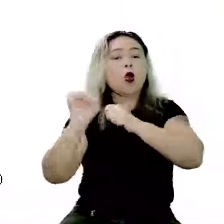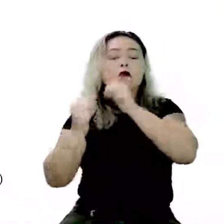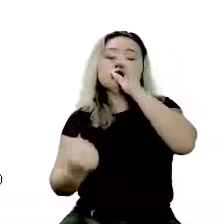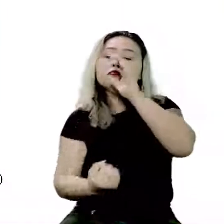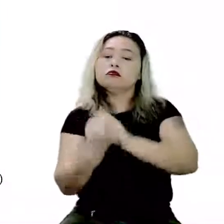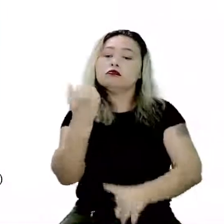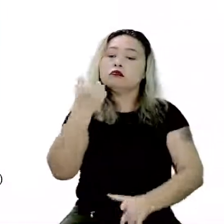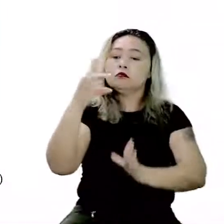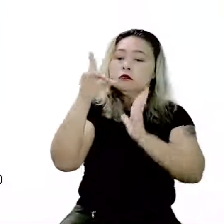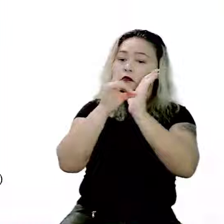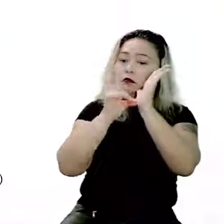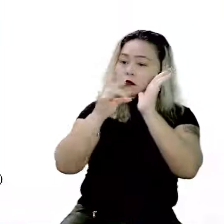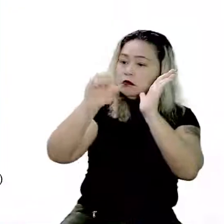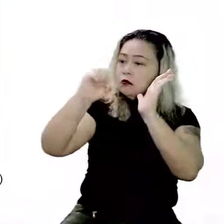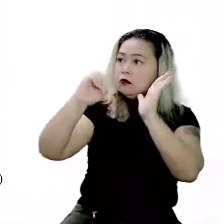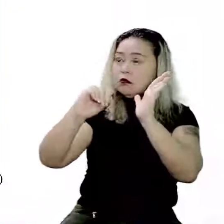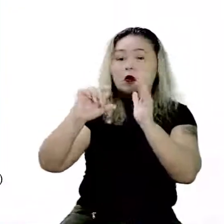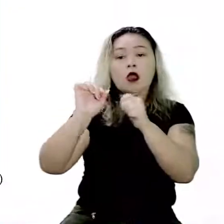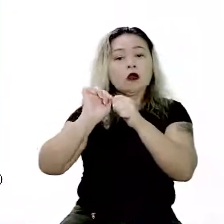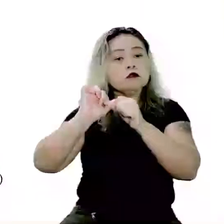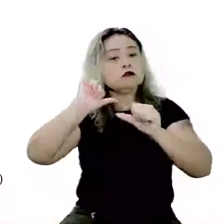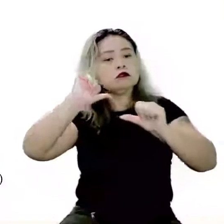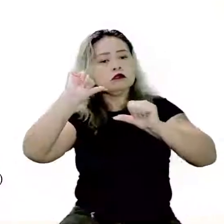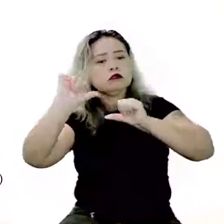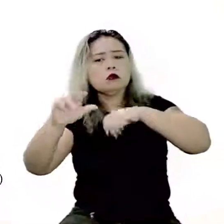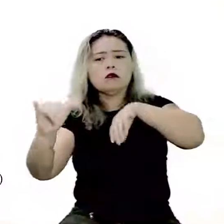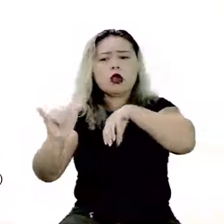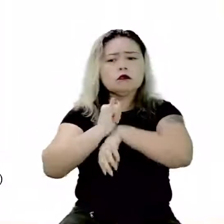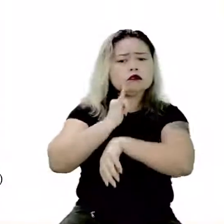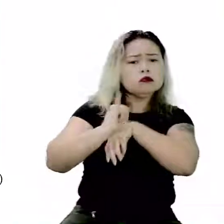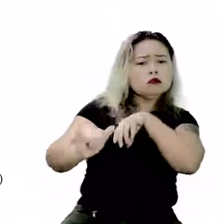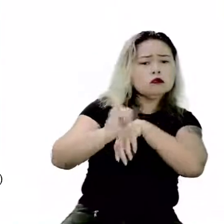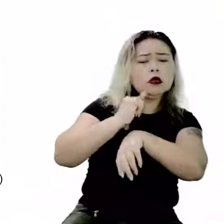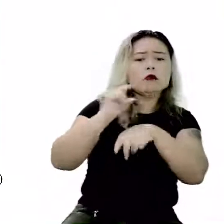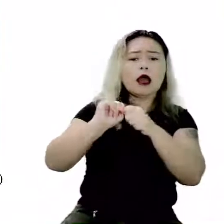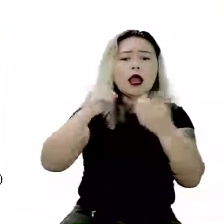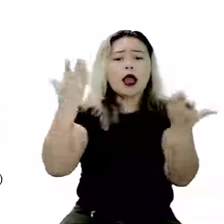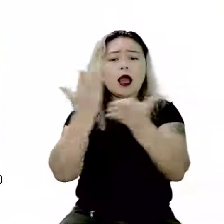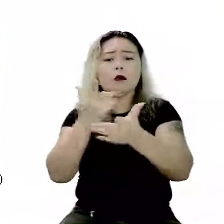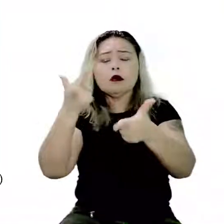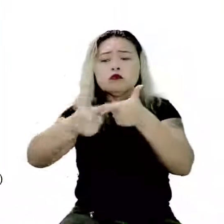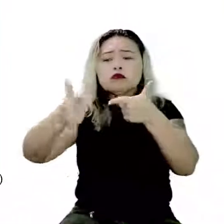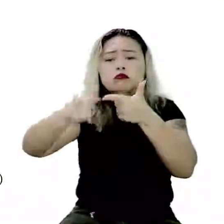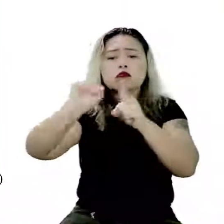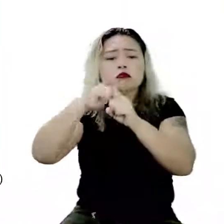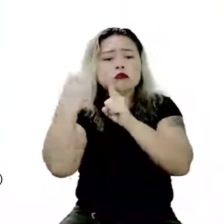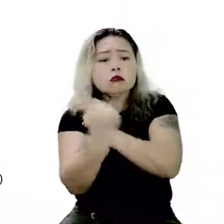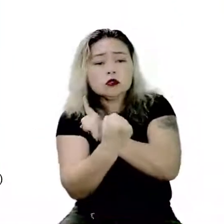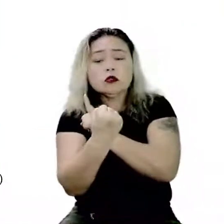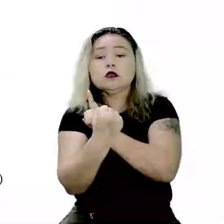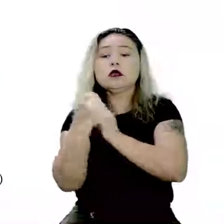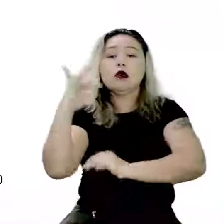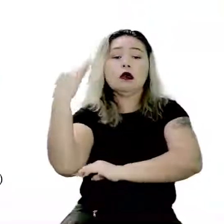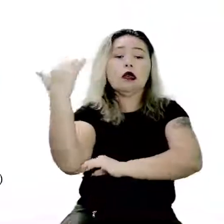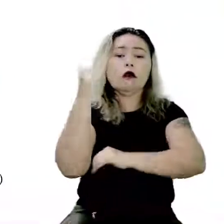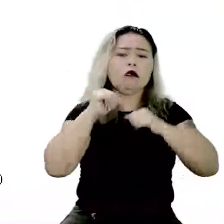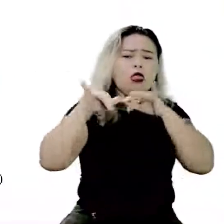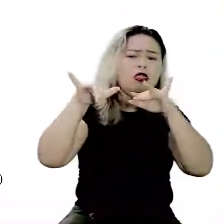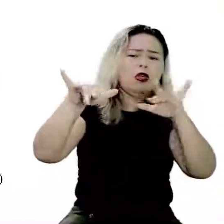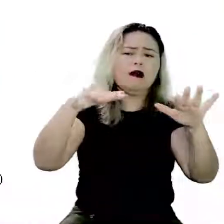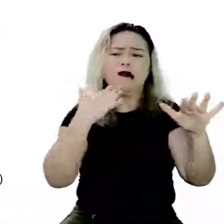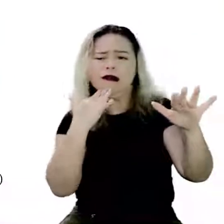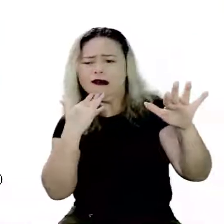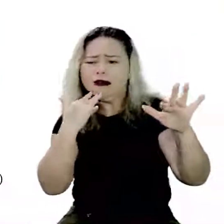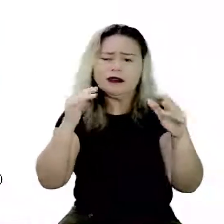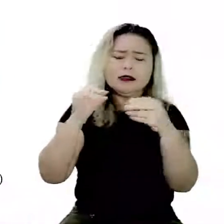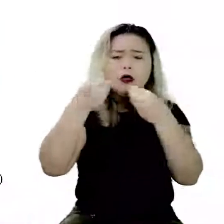uma estratégia para reverter os problemas sociais e ambientais causados pela expansão